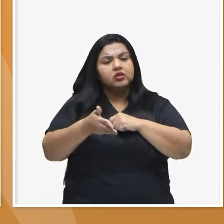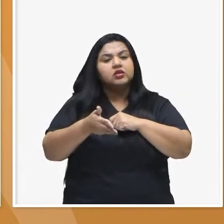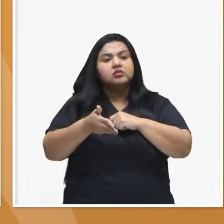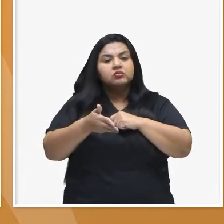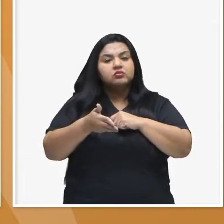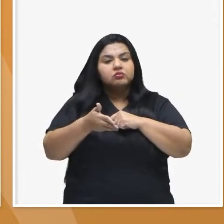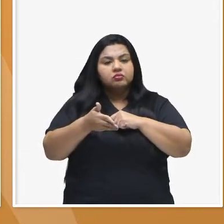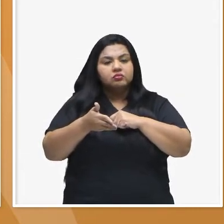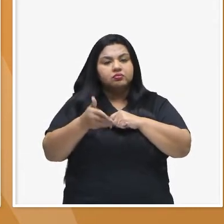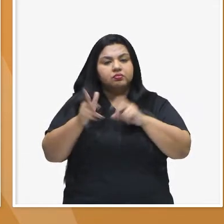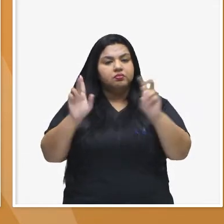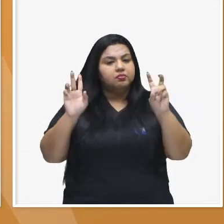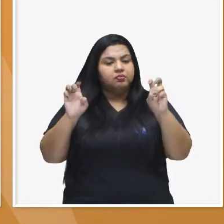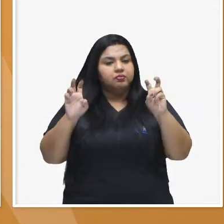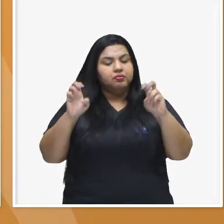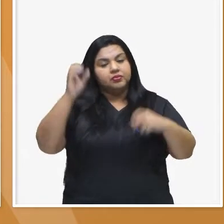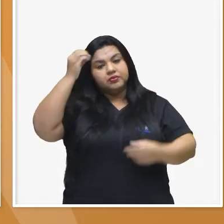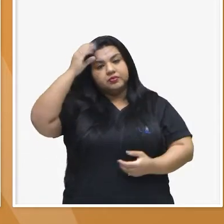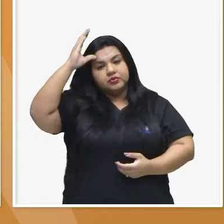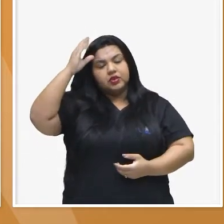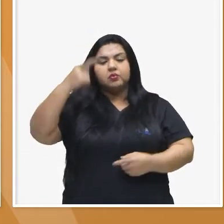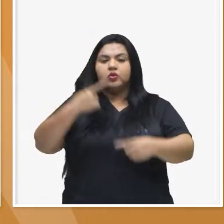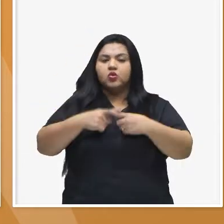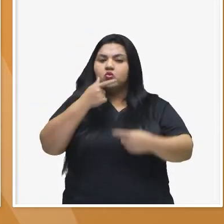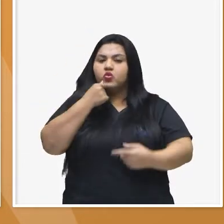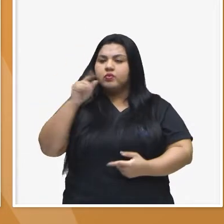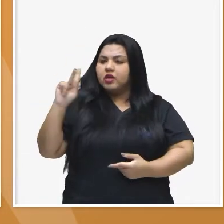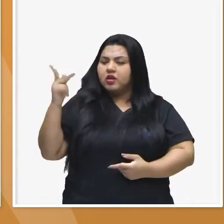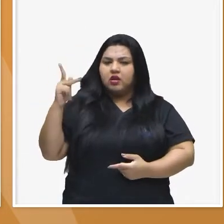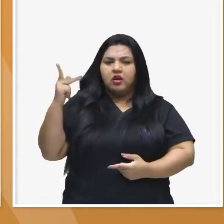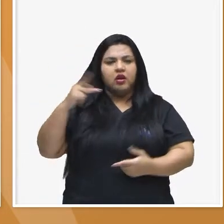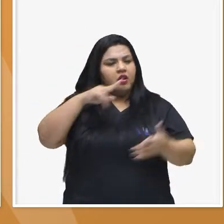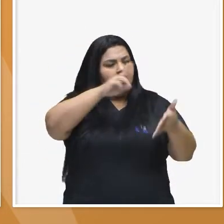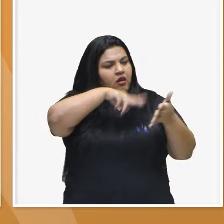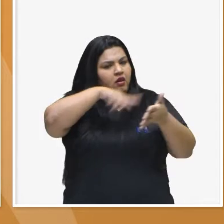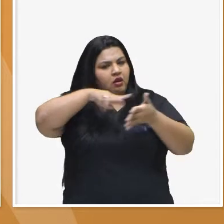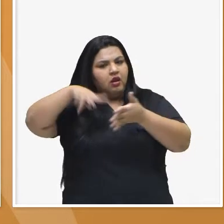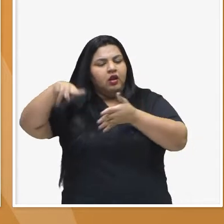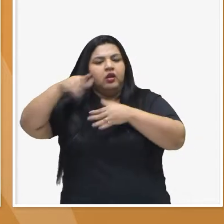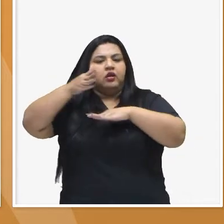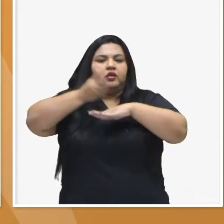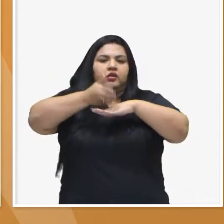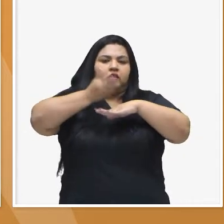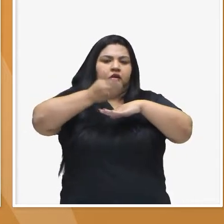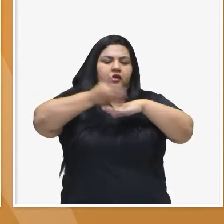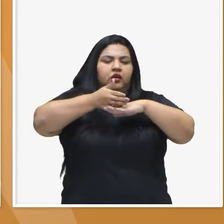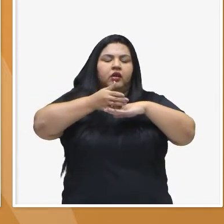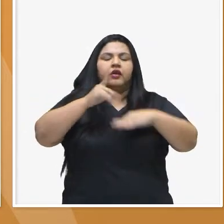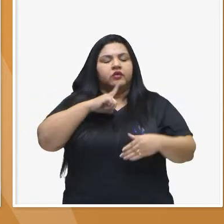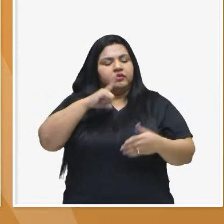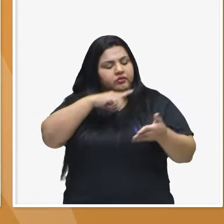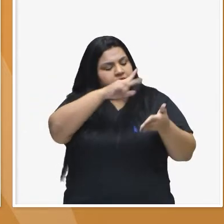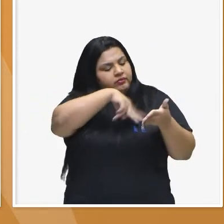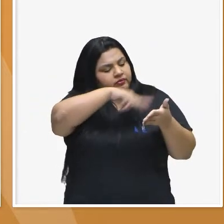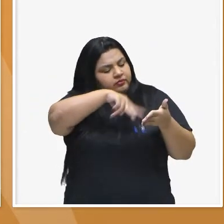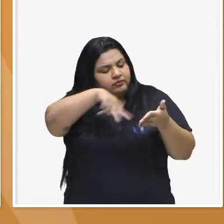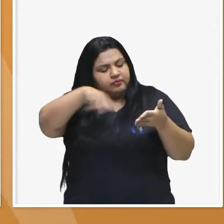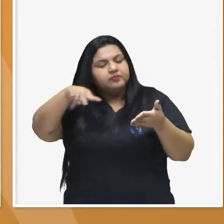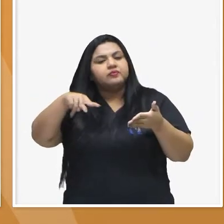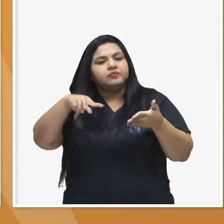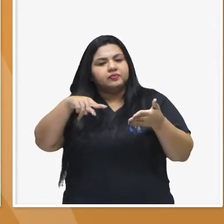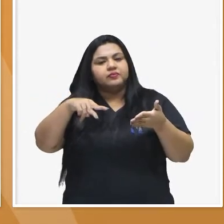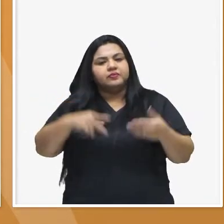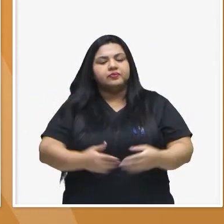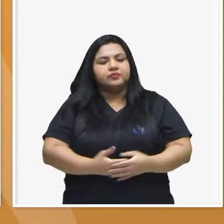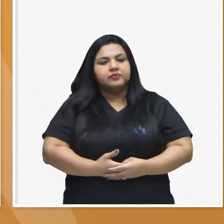conhecimento. O Hegel leu muito, né, esses filósofos, né, modernos. Ele teve uma leitura, né, muito grande